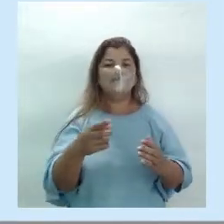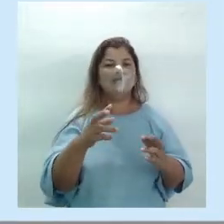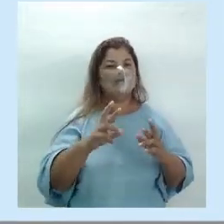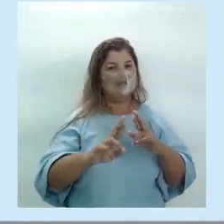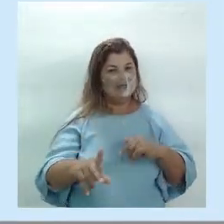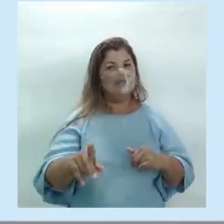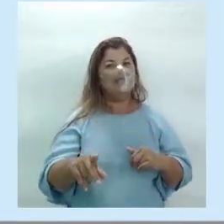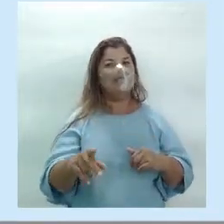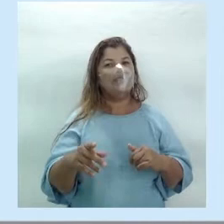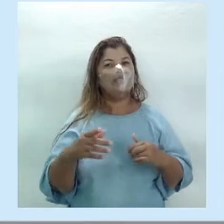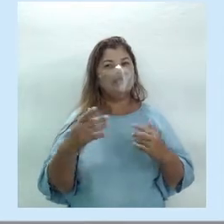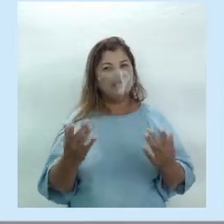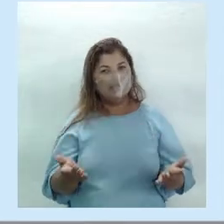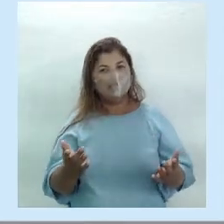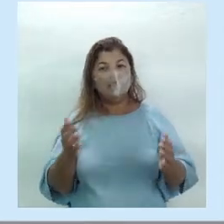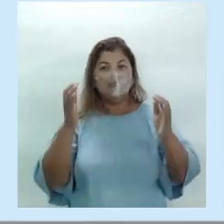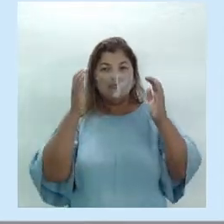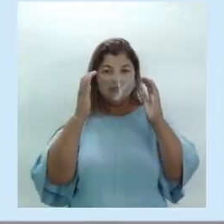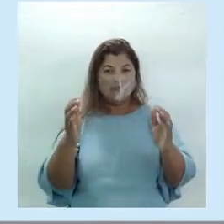respeito